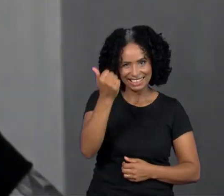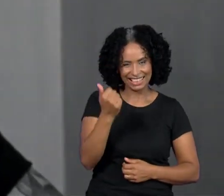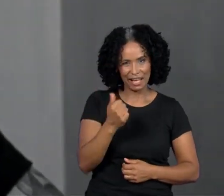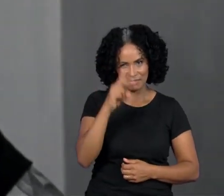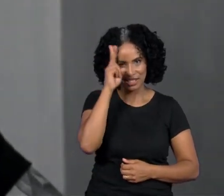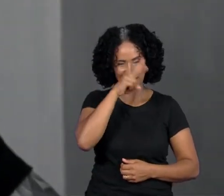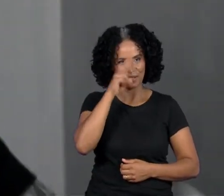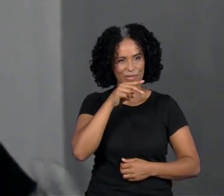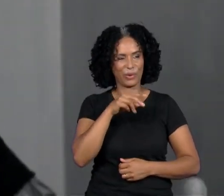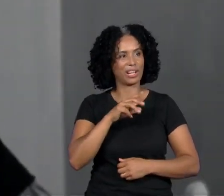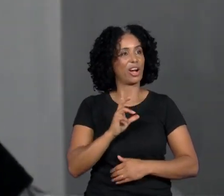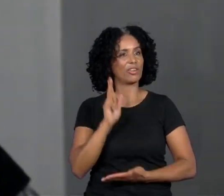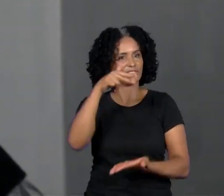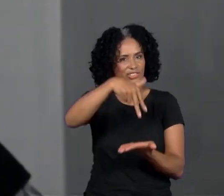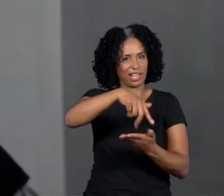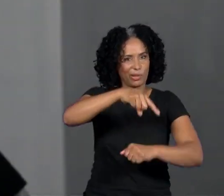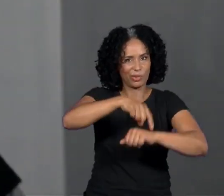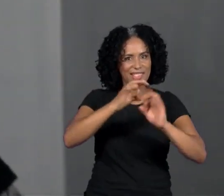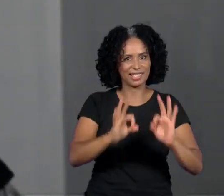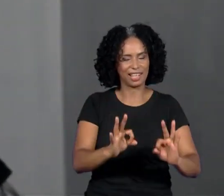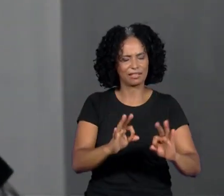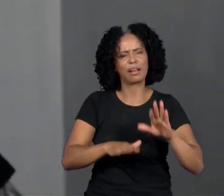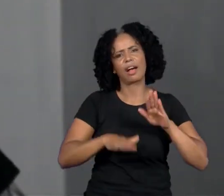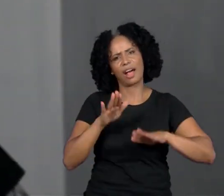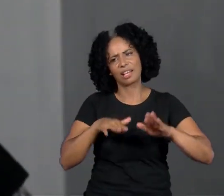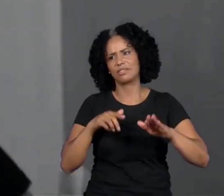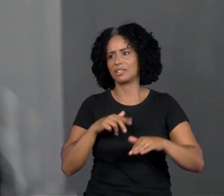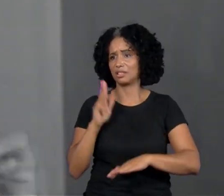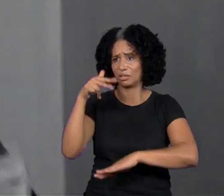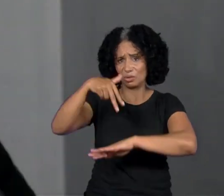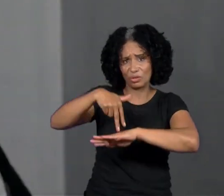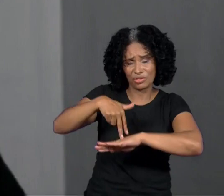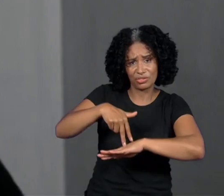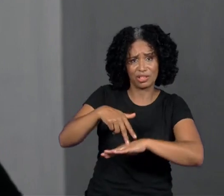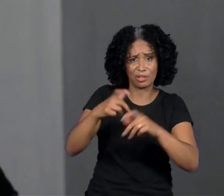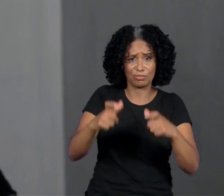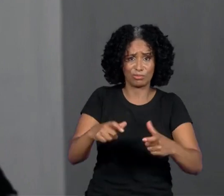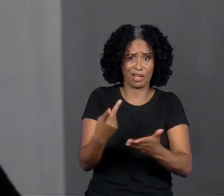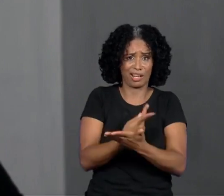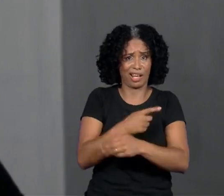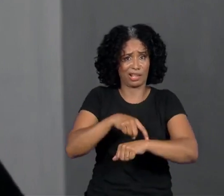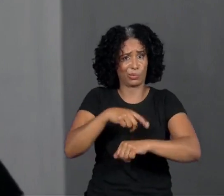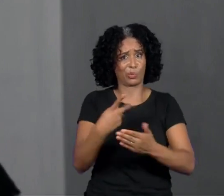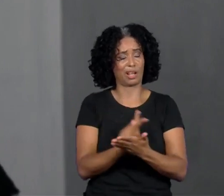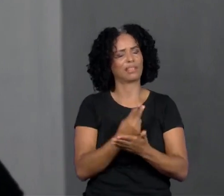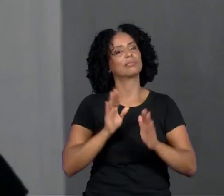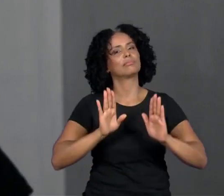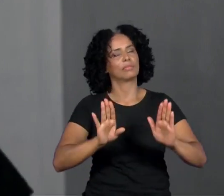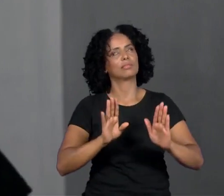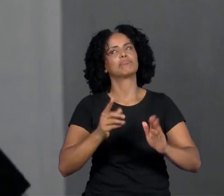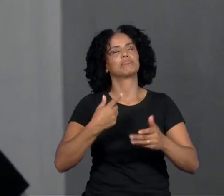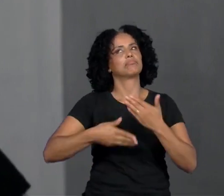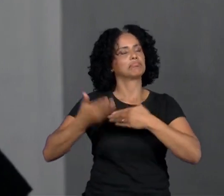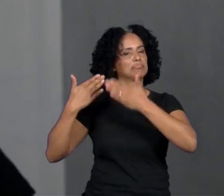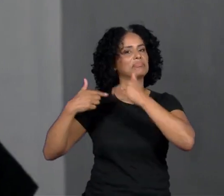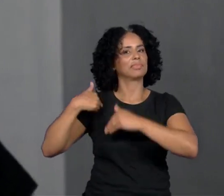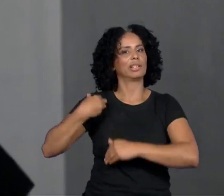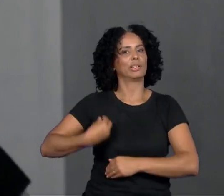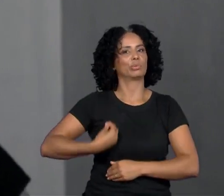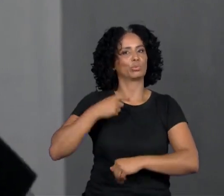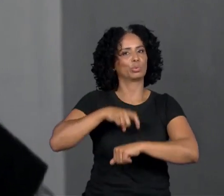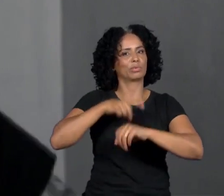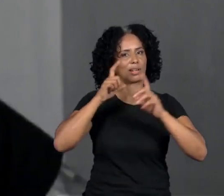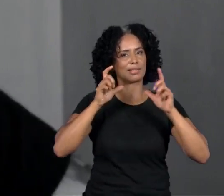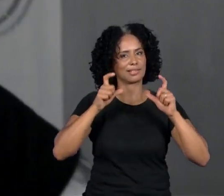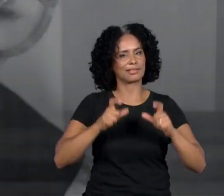certa? Geralmente a gente está no lugar errado na hora errada, mas uma vez na minha vida eu estava no lugar certo na hora